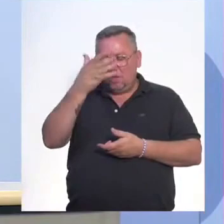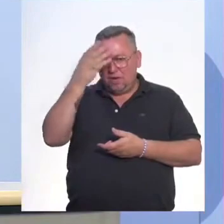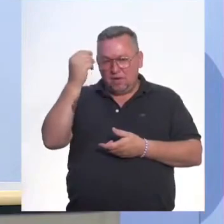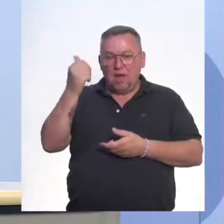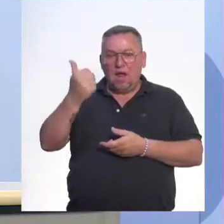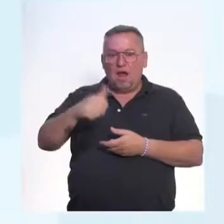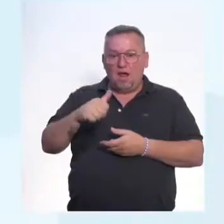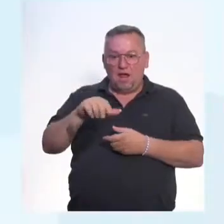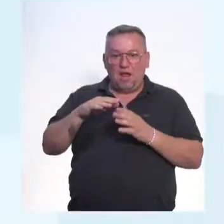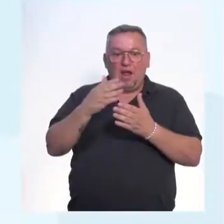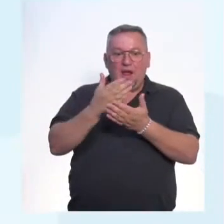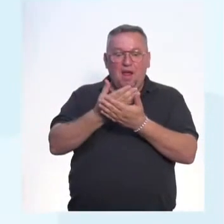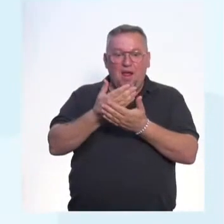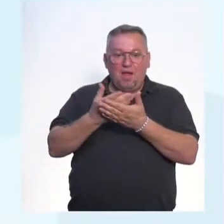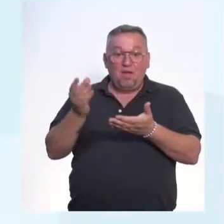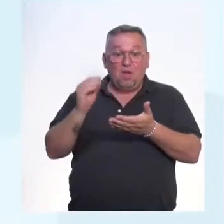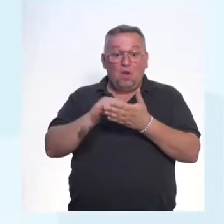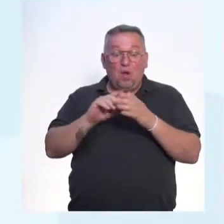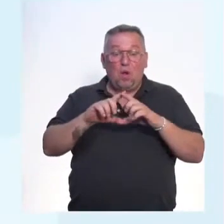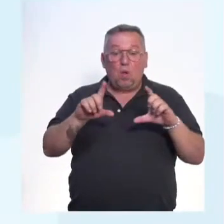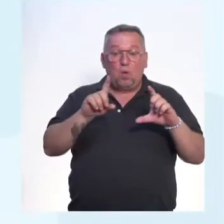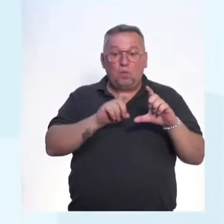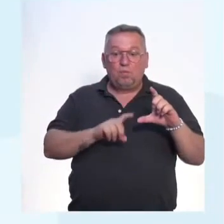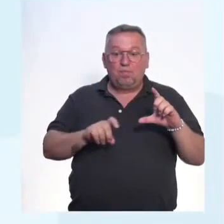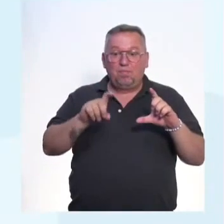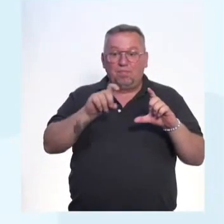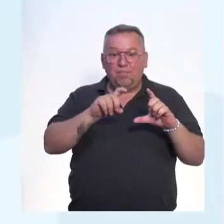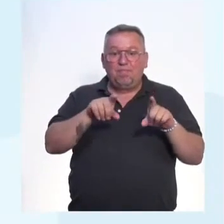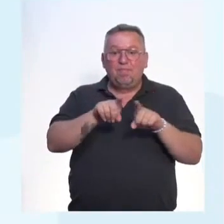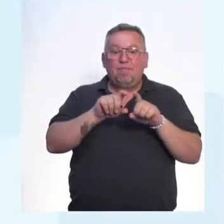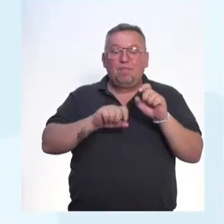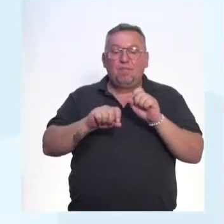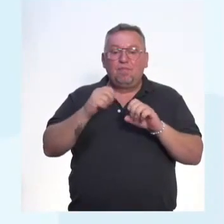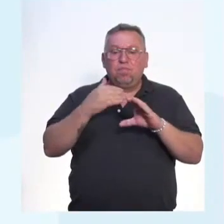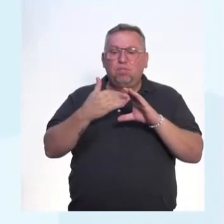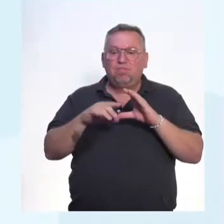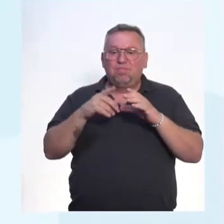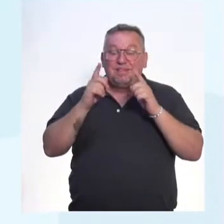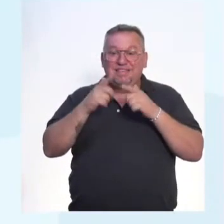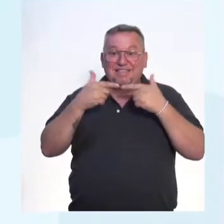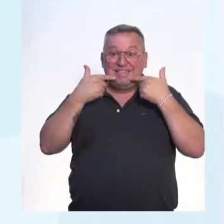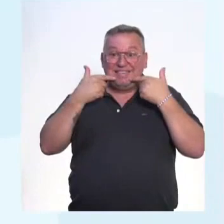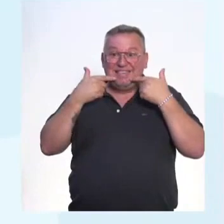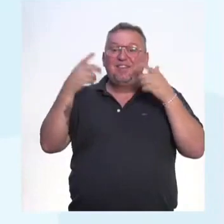aula. Então, por favor, coloquem aí para eles o QR Code, o link, entrem lá, mandem carinhas felizes